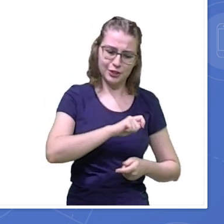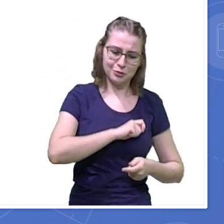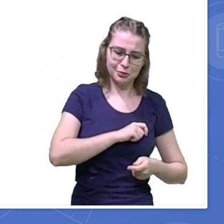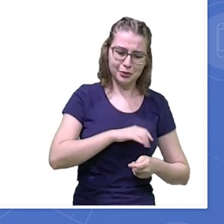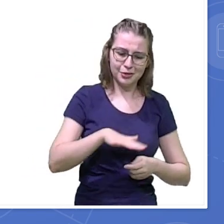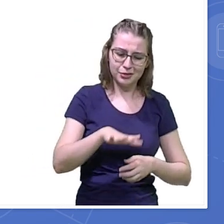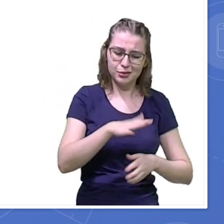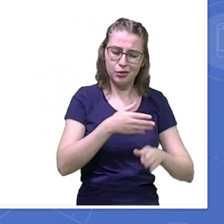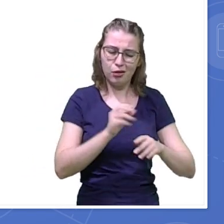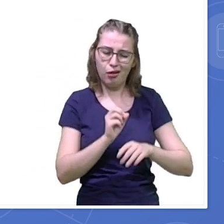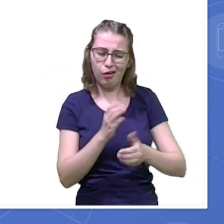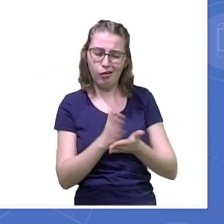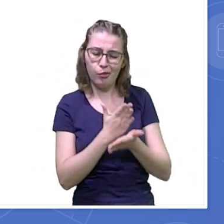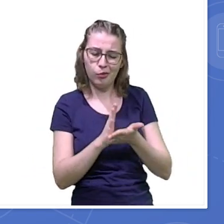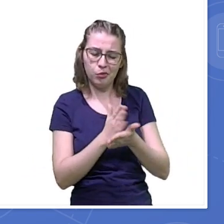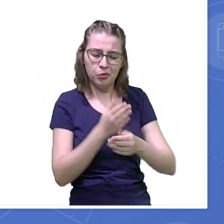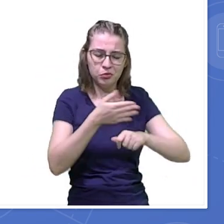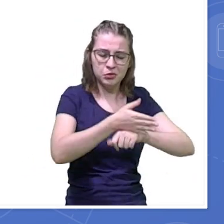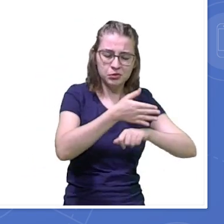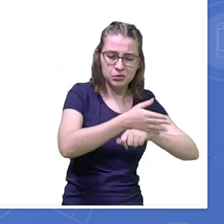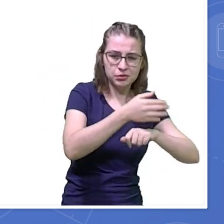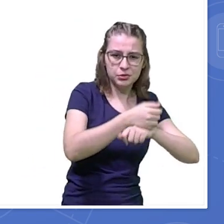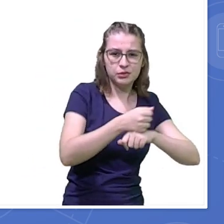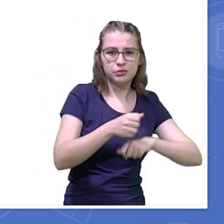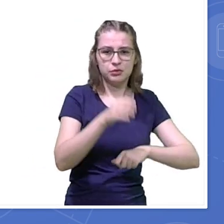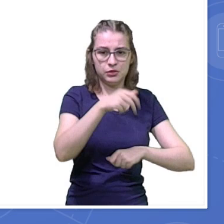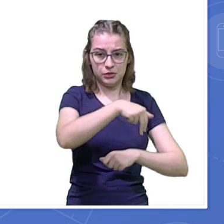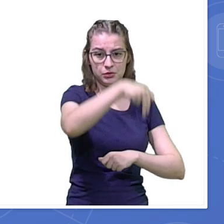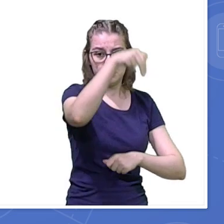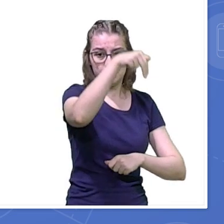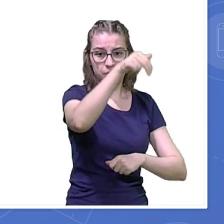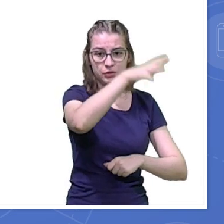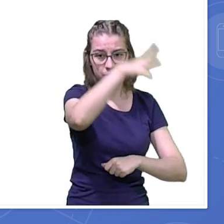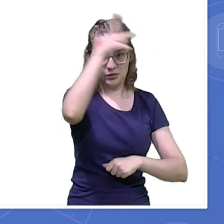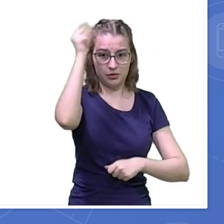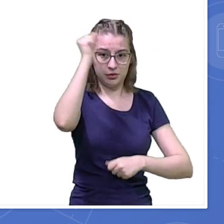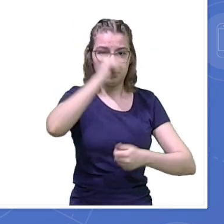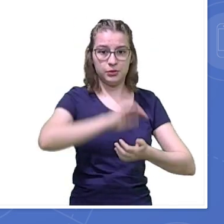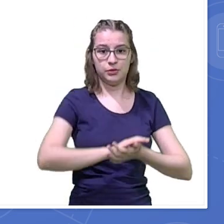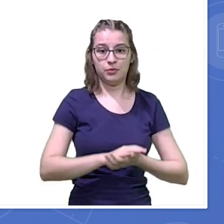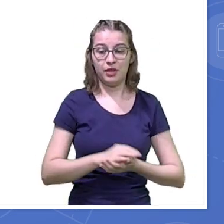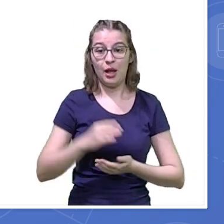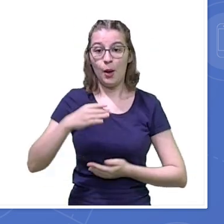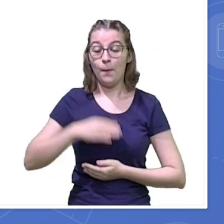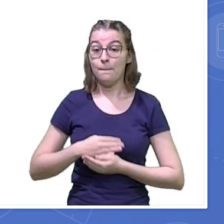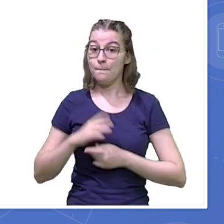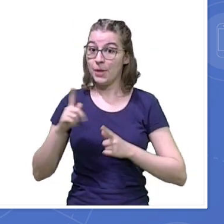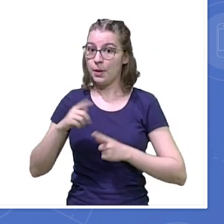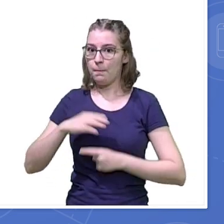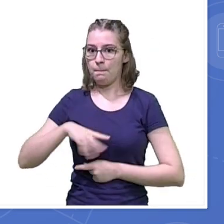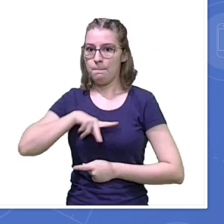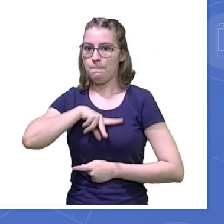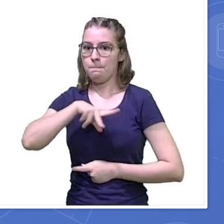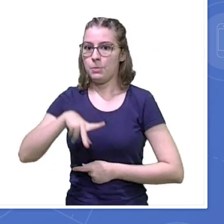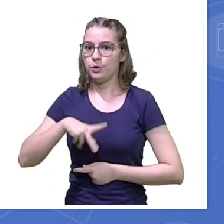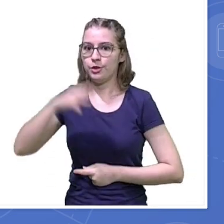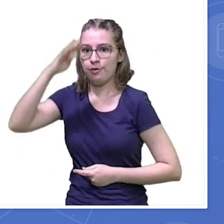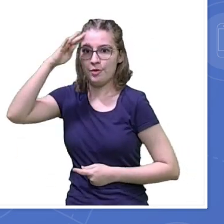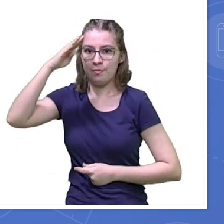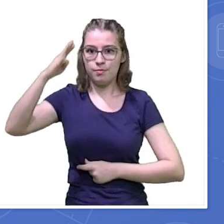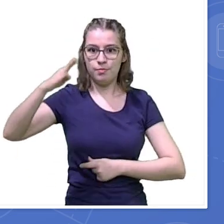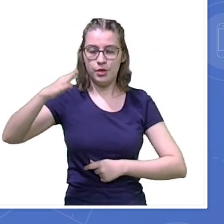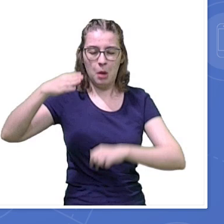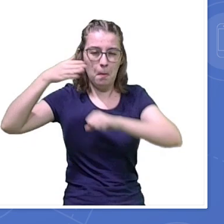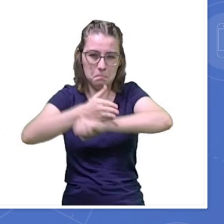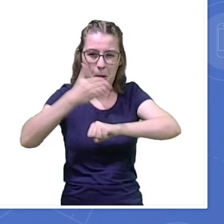algumas expedições aqui pela região amazônica, mas na verdade o que aconteceu foi mesmo, né, que Portugal acabou vindo, né, invadindo, ocupando